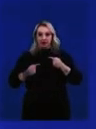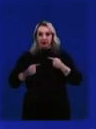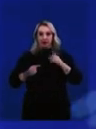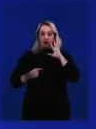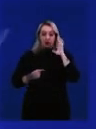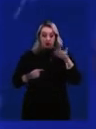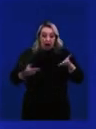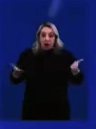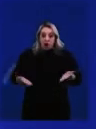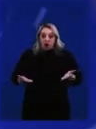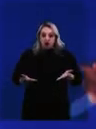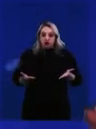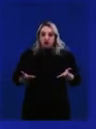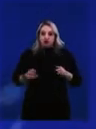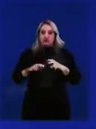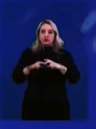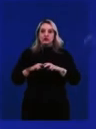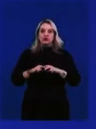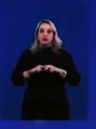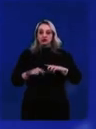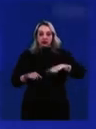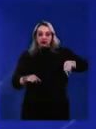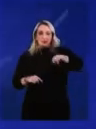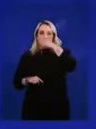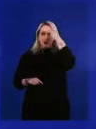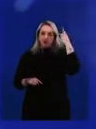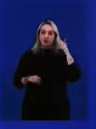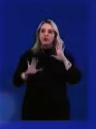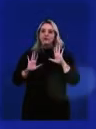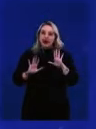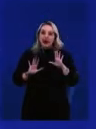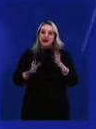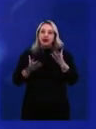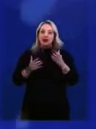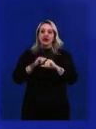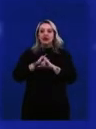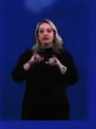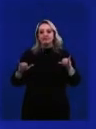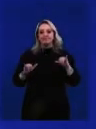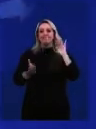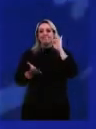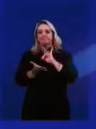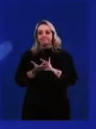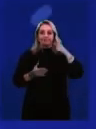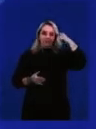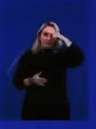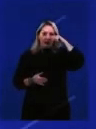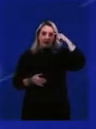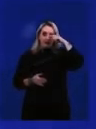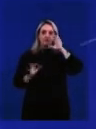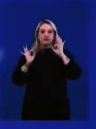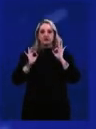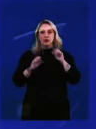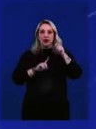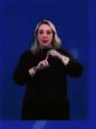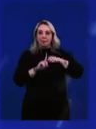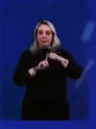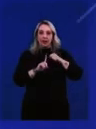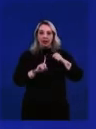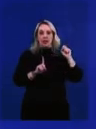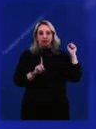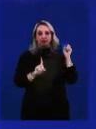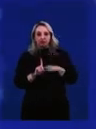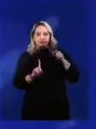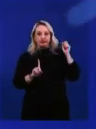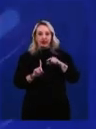que acontece aqui hoje, por todos os envolvidos, mas queria dizer que fato é que Pablo Marçal está há meses atacando